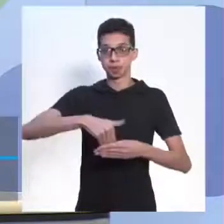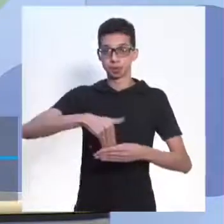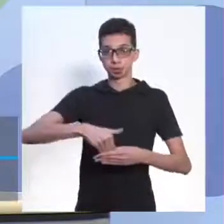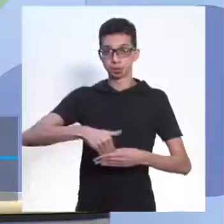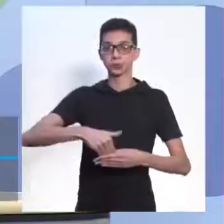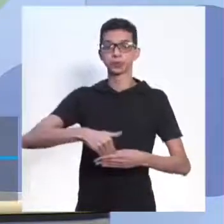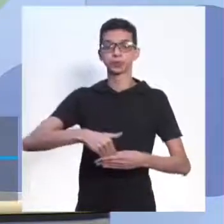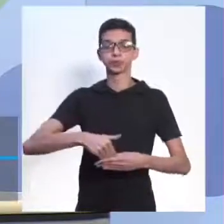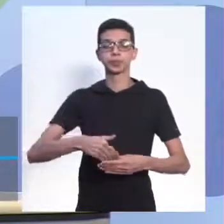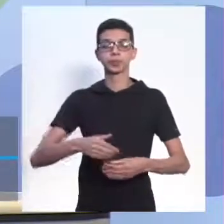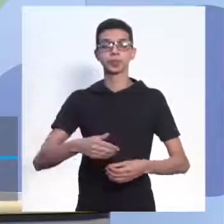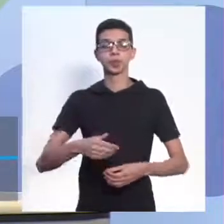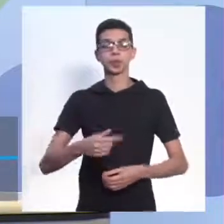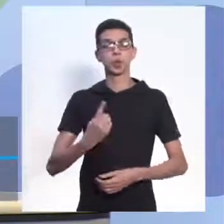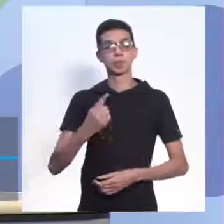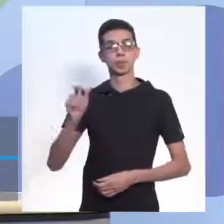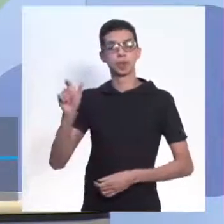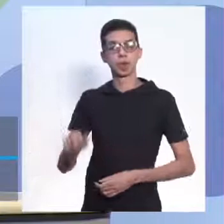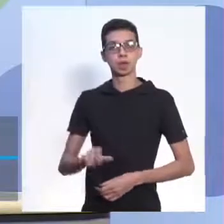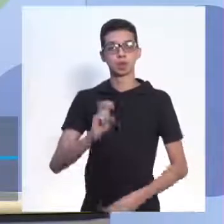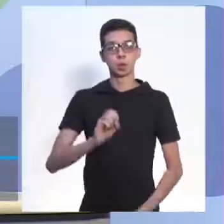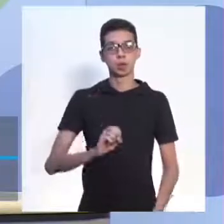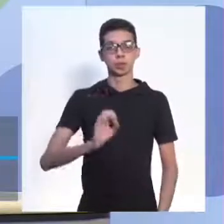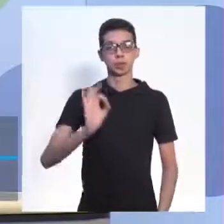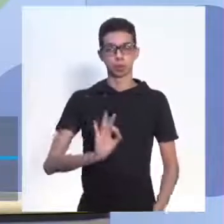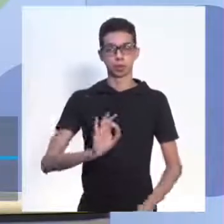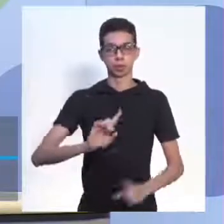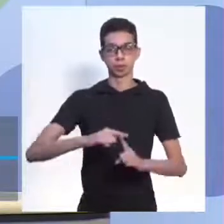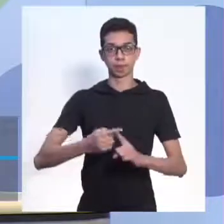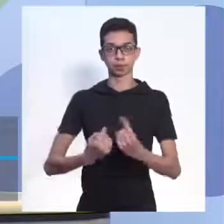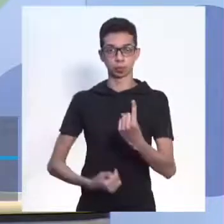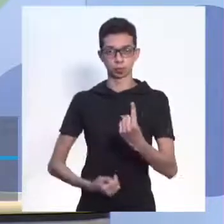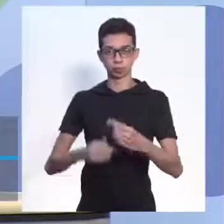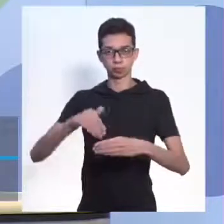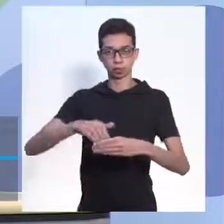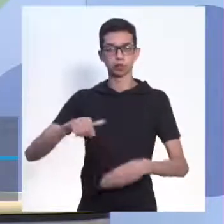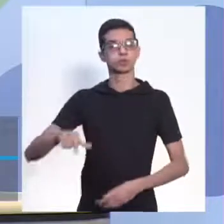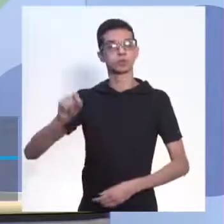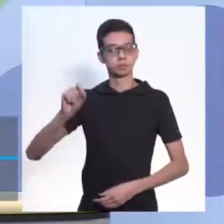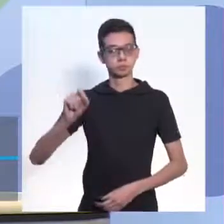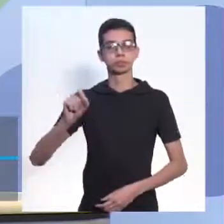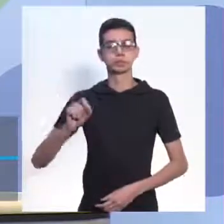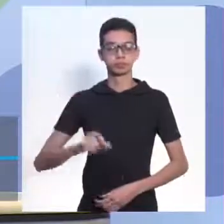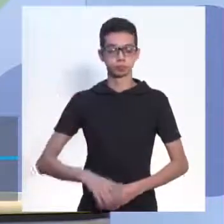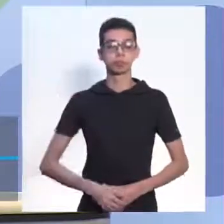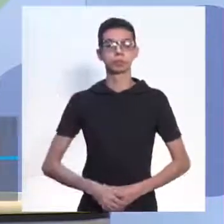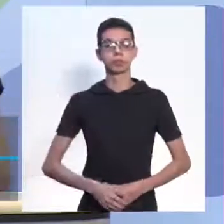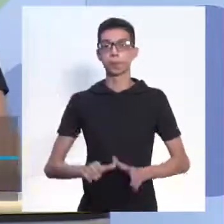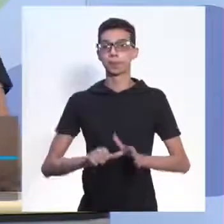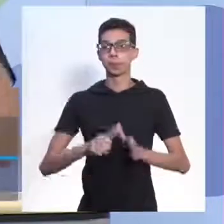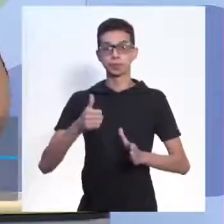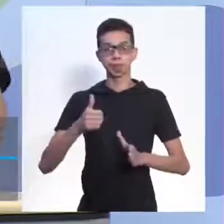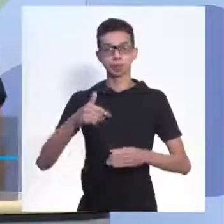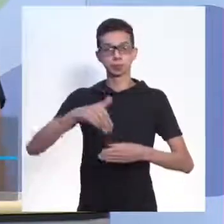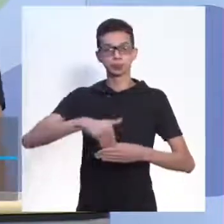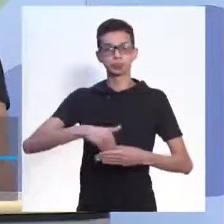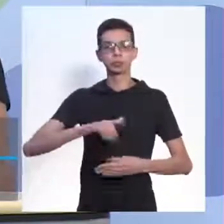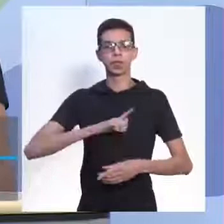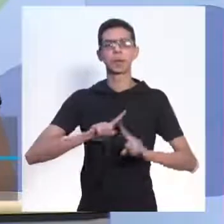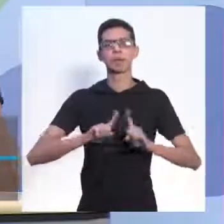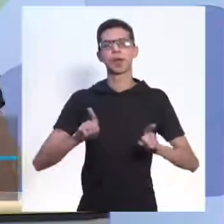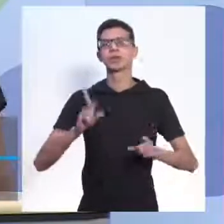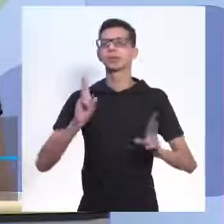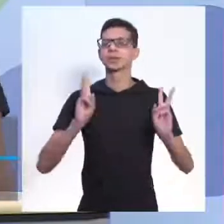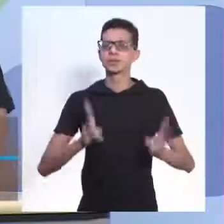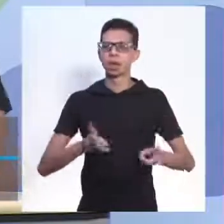algum candidato receber cinquenta por cento dos votos mais um ele é eleito em primeiro turno é que a